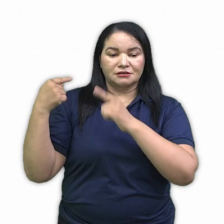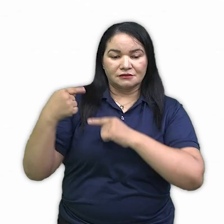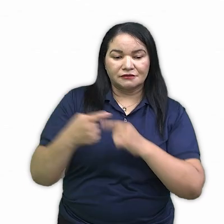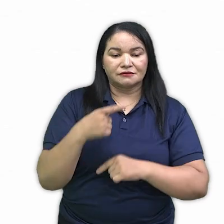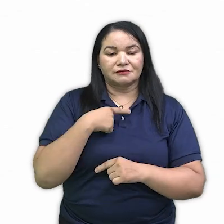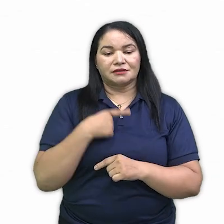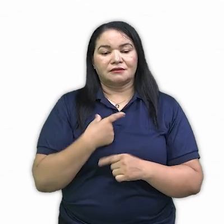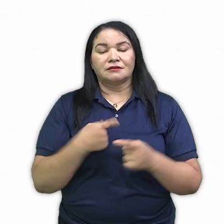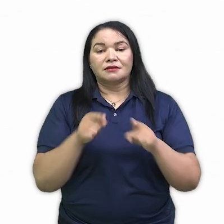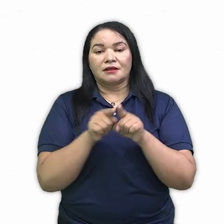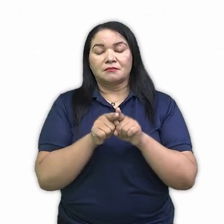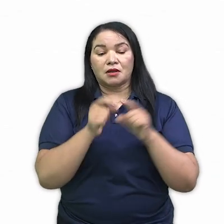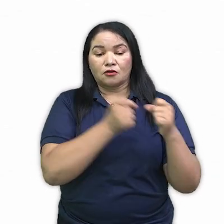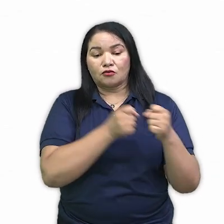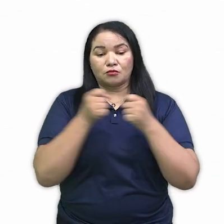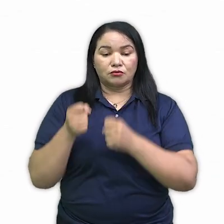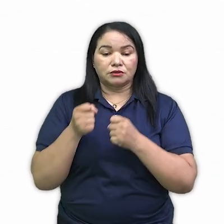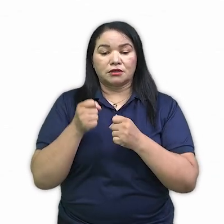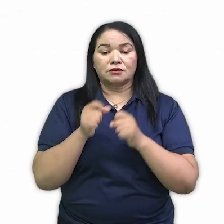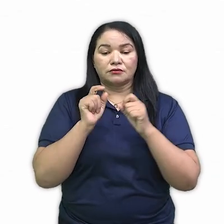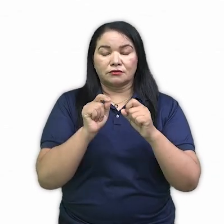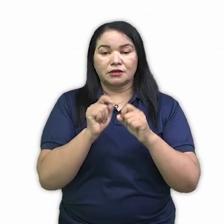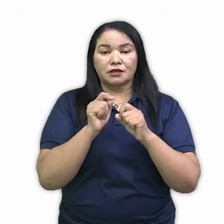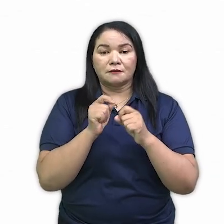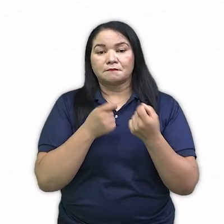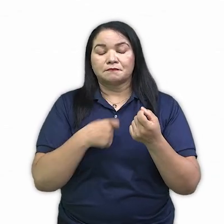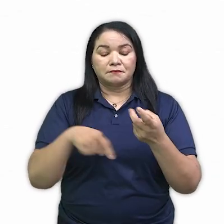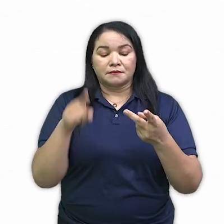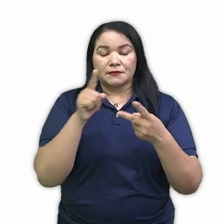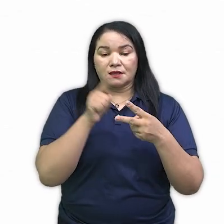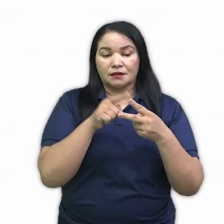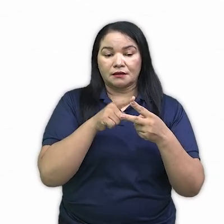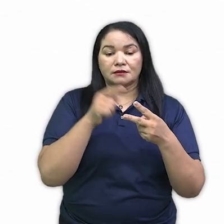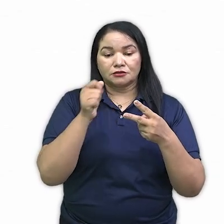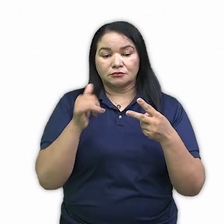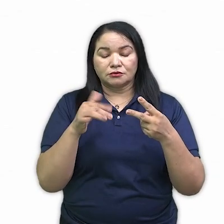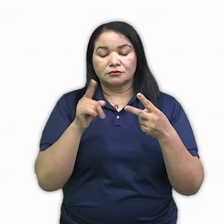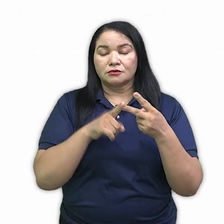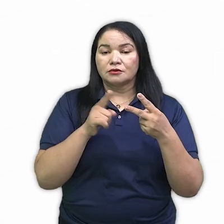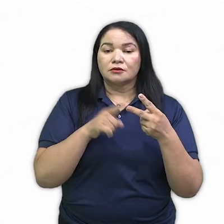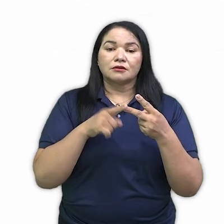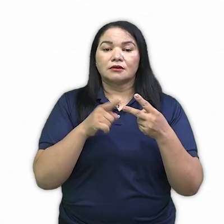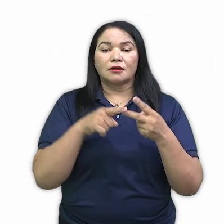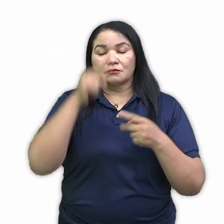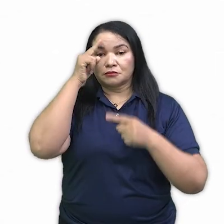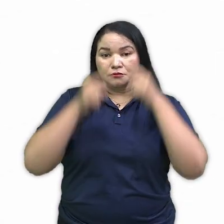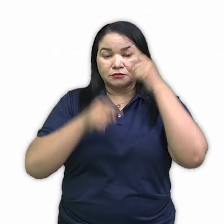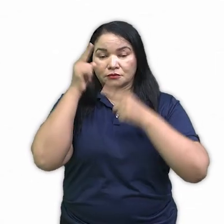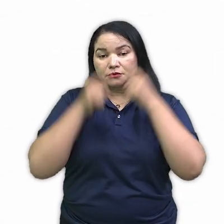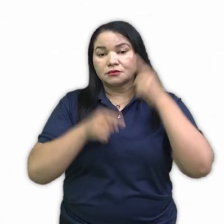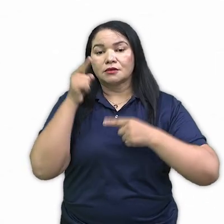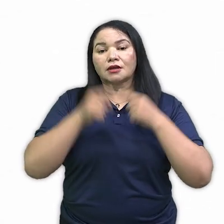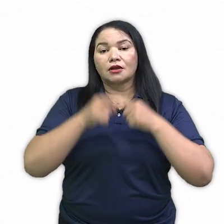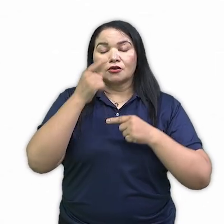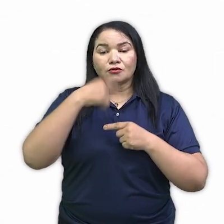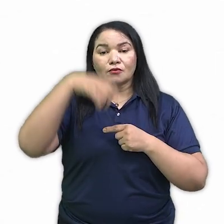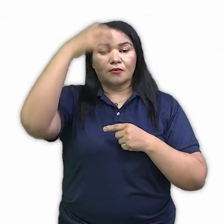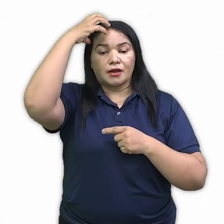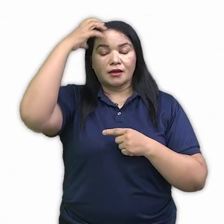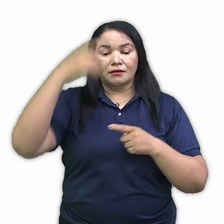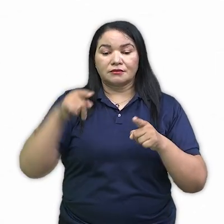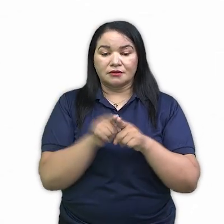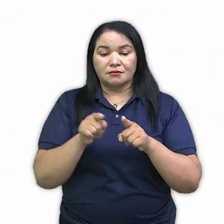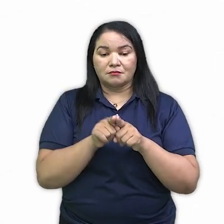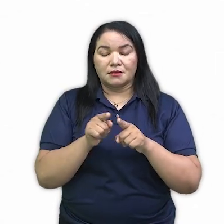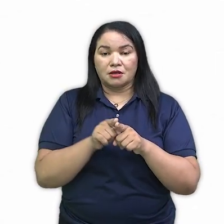Tivemos também a ideia do poder despótico. O que seria o poder despótico? É aquele poder autoritário, é o poder do rei, é o